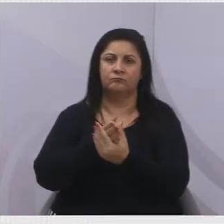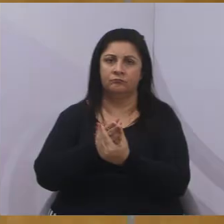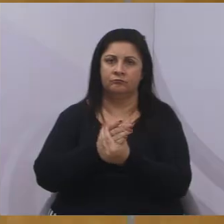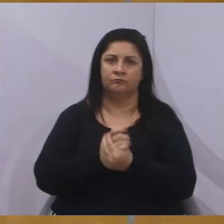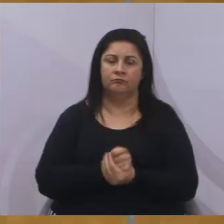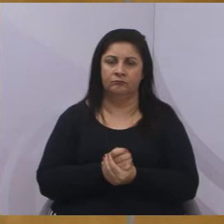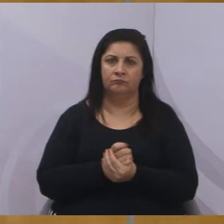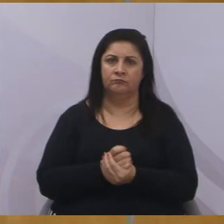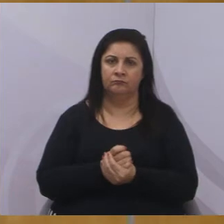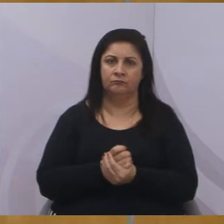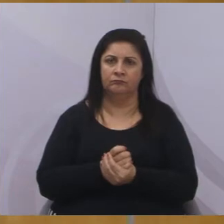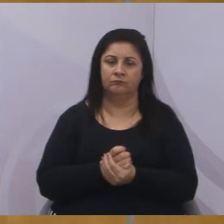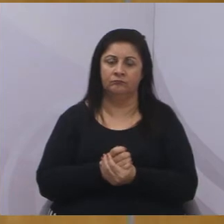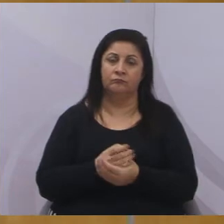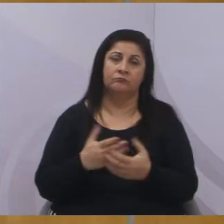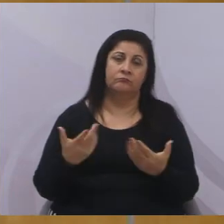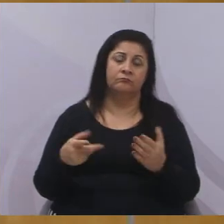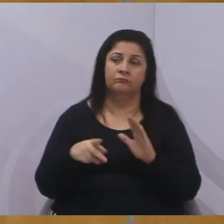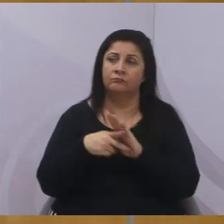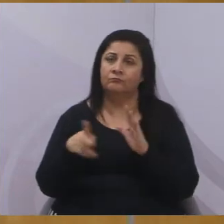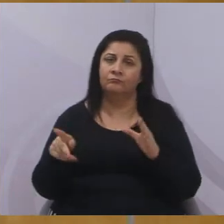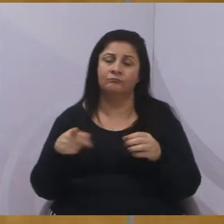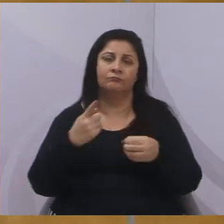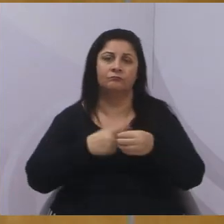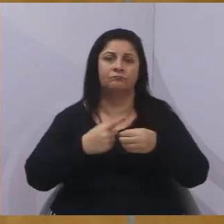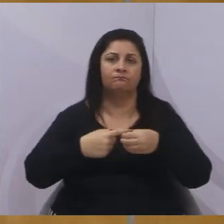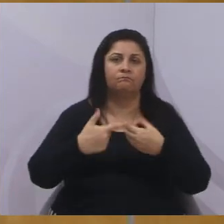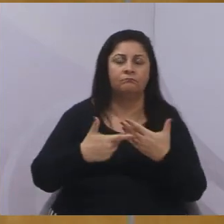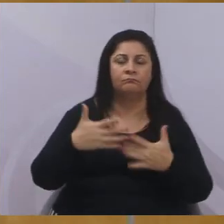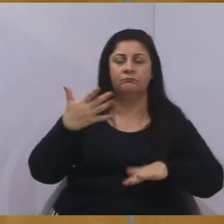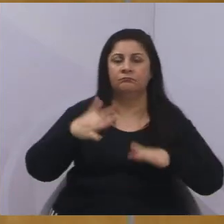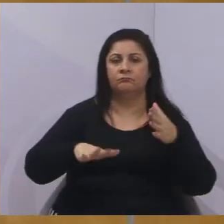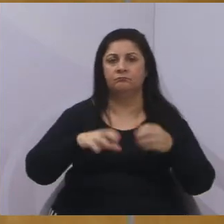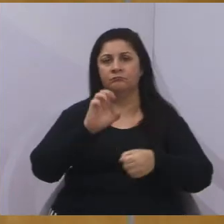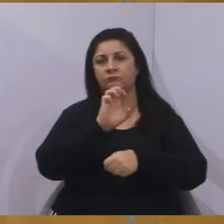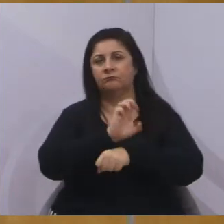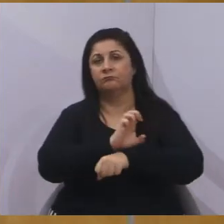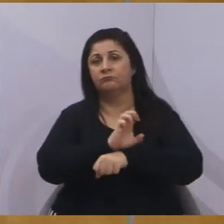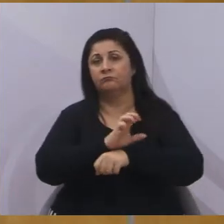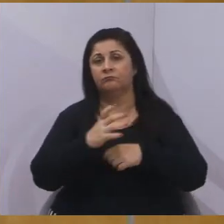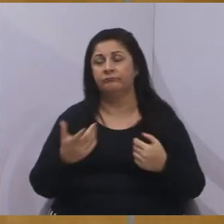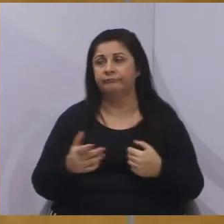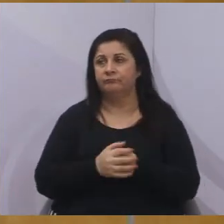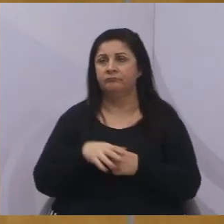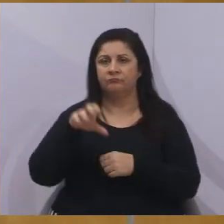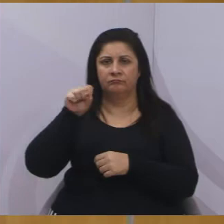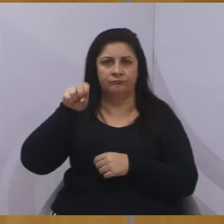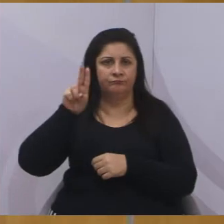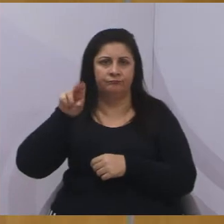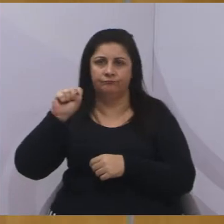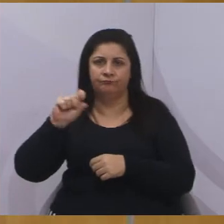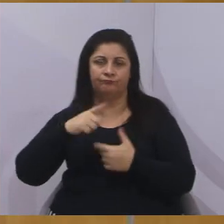são demandas do município, do estado, demandas não contempladas pelo SUS,